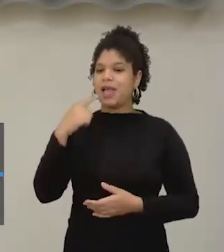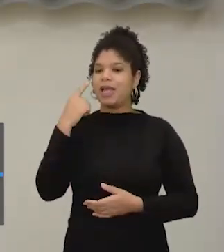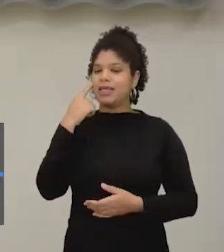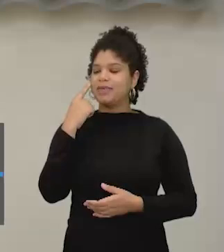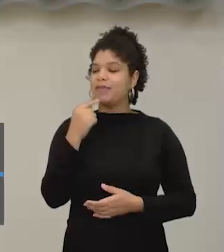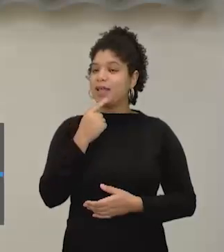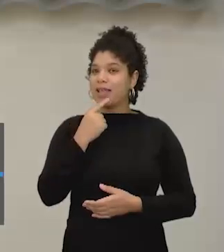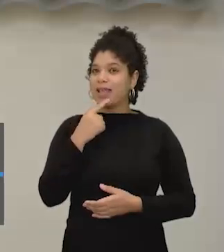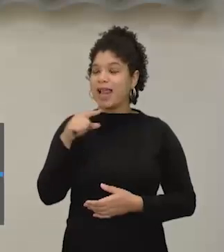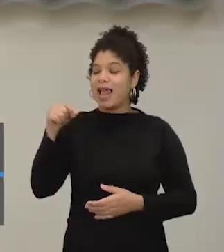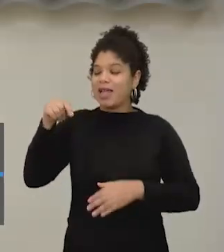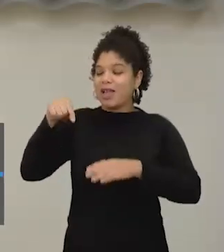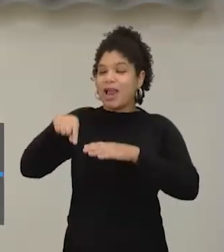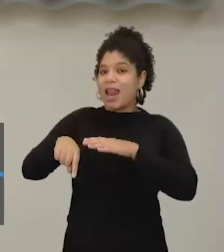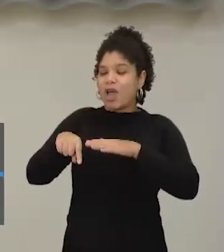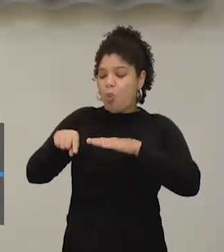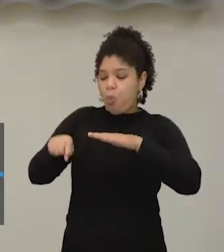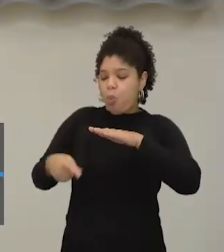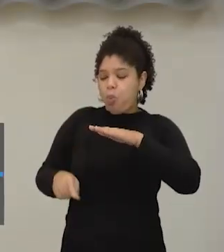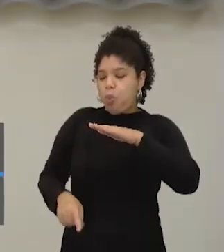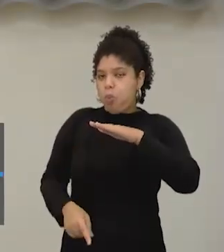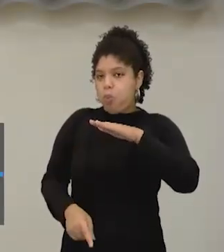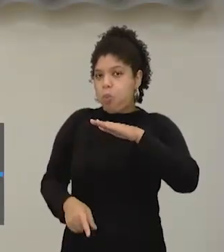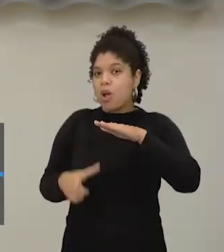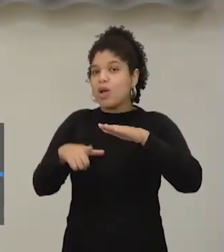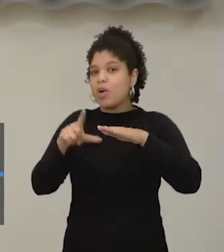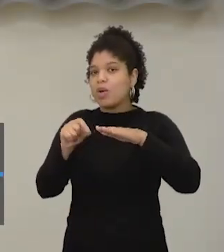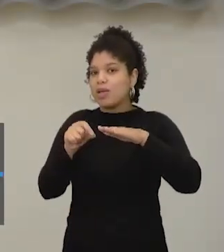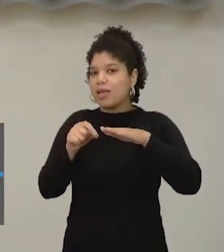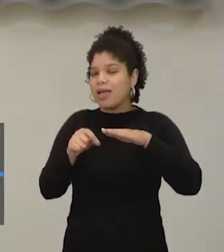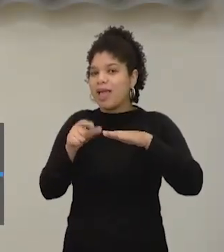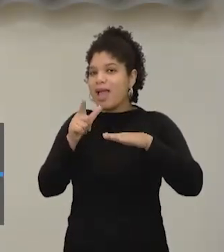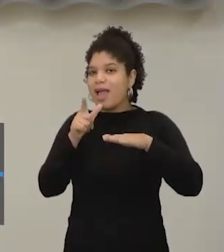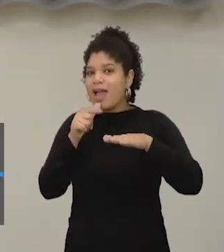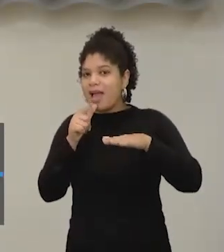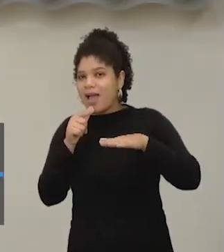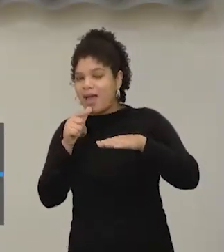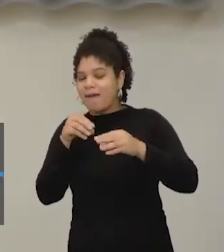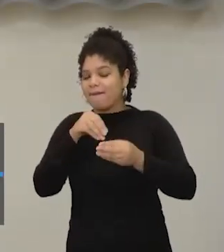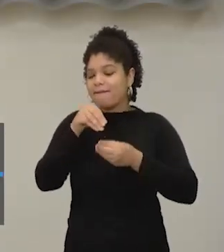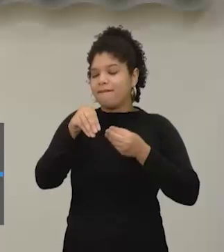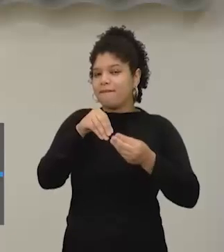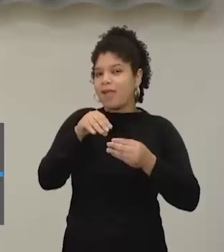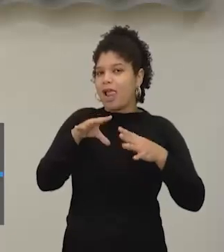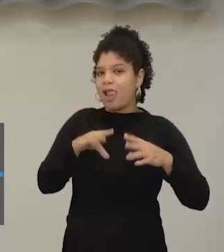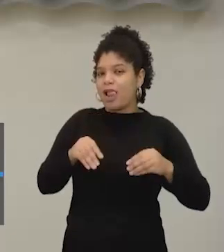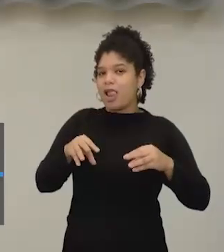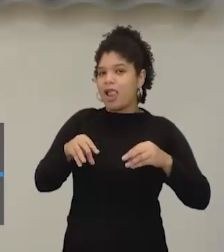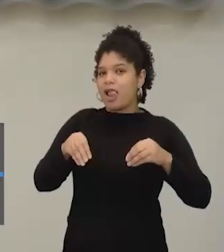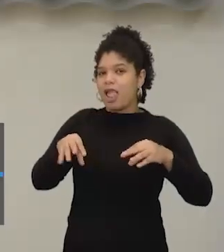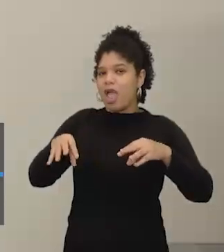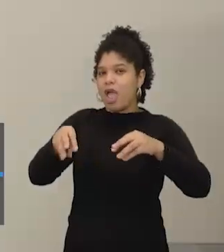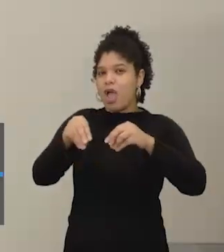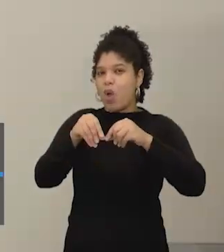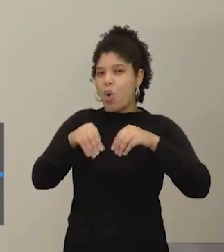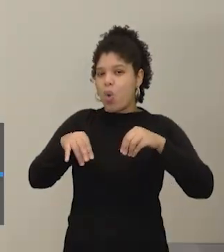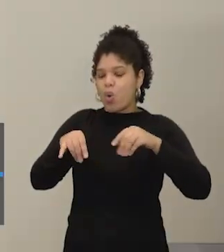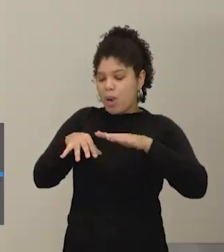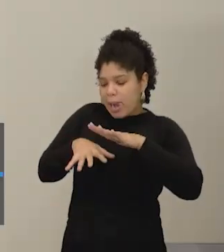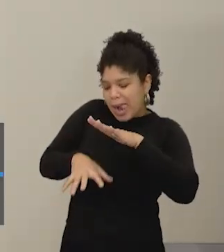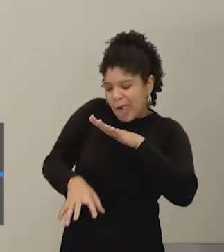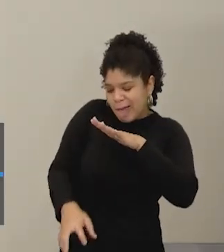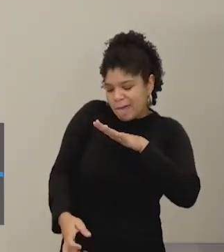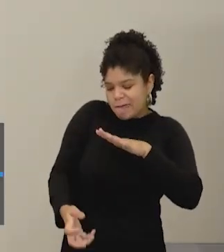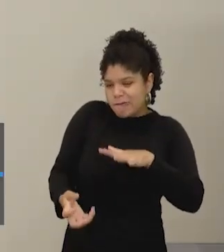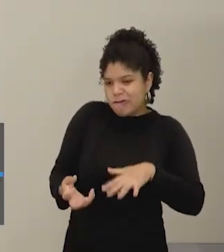cavava na areia assim, você pegava argila e conseguia modelar com aquela argila bruta mesmo. Aquela legal. E aqui própria natureza. Aqui a gente tem que pagar,